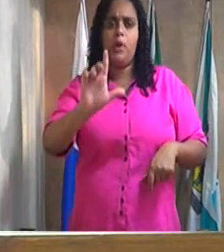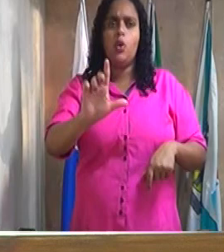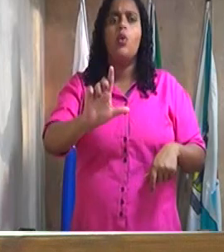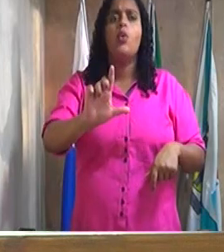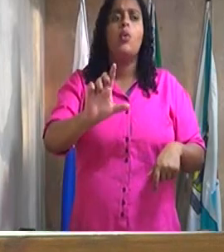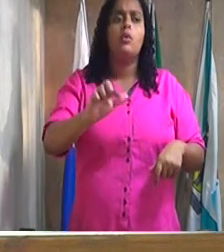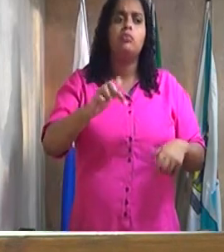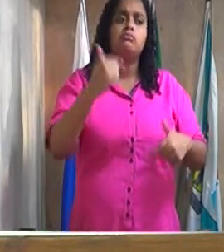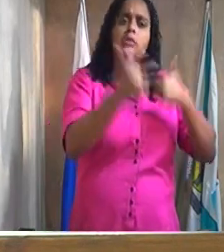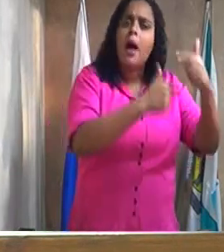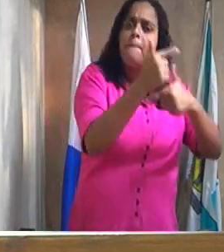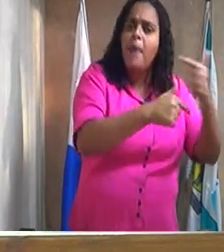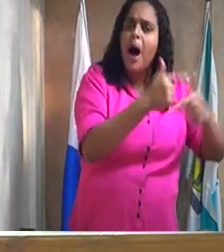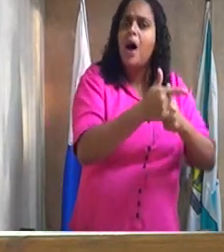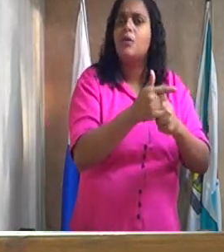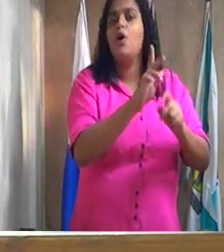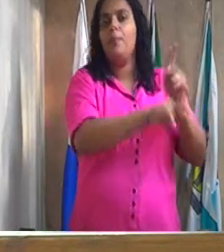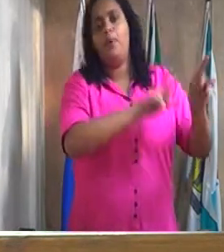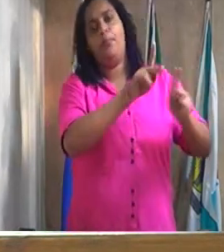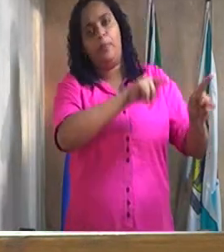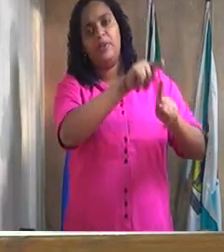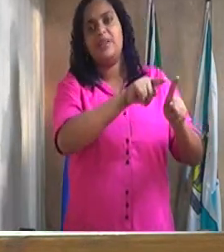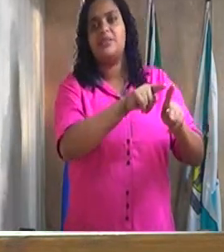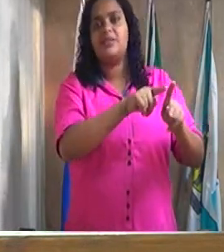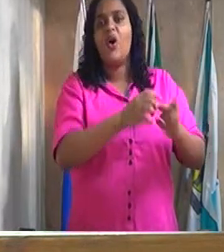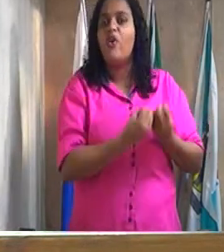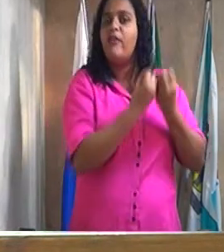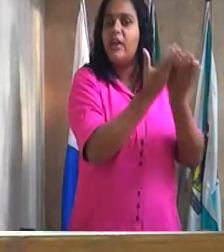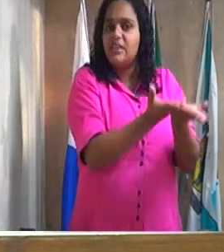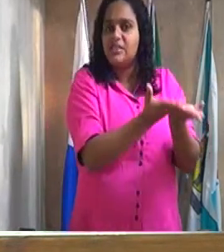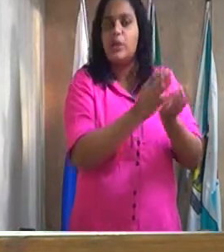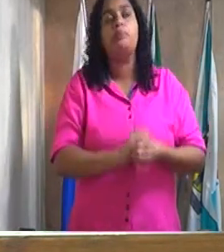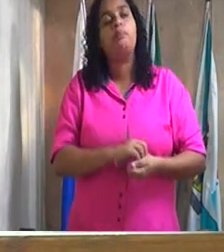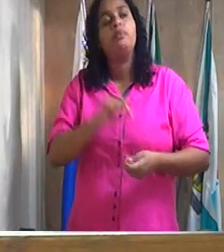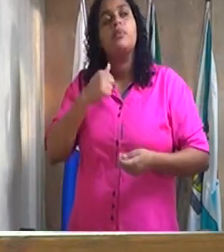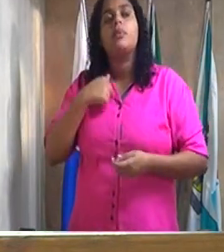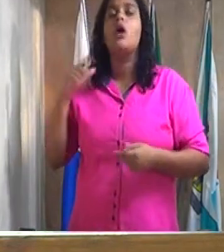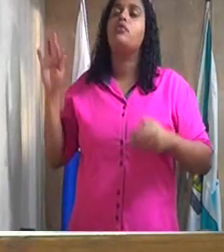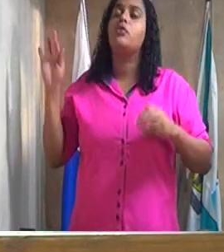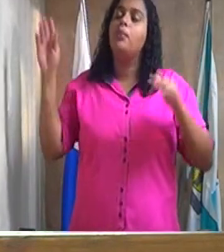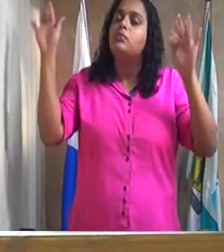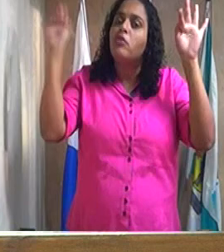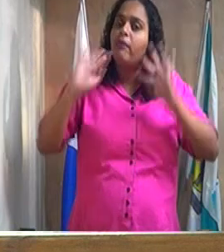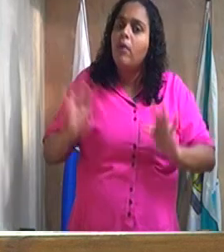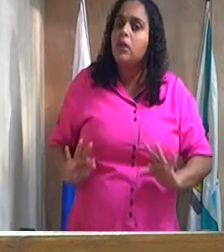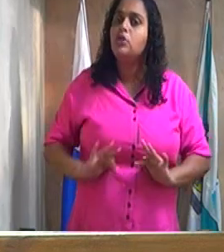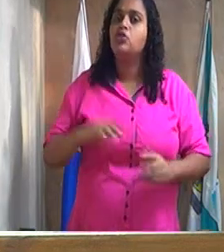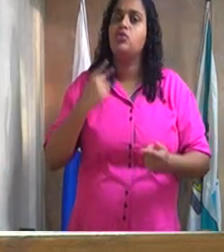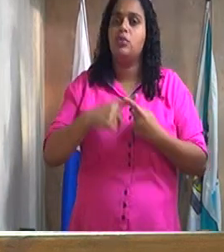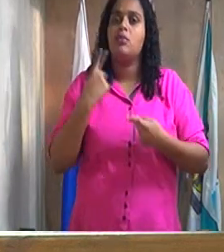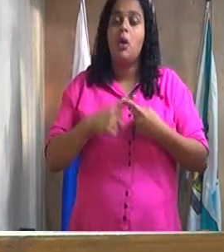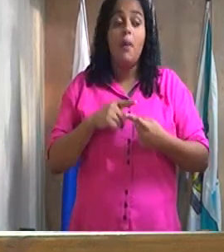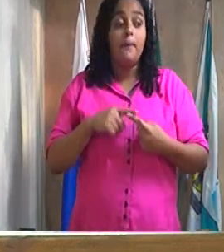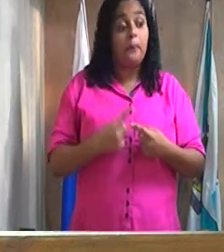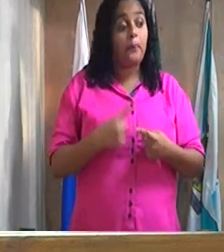os munícipes de nossa cidade. Eu fico muito feliz, senhor presidente, senhores vereadores,